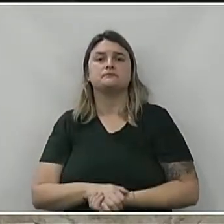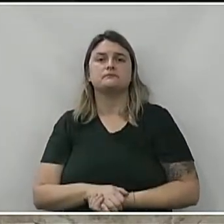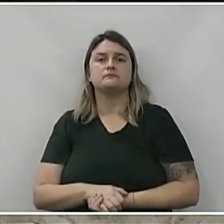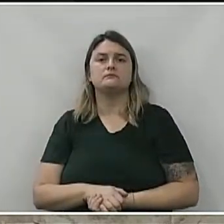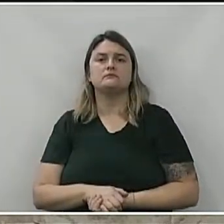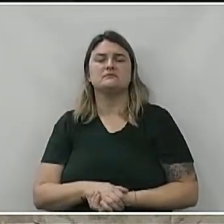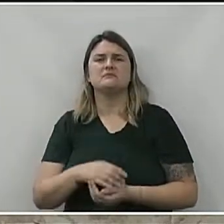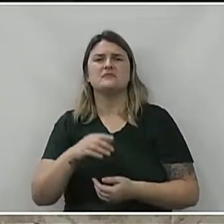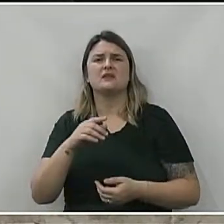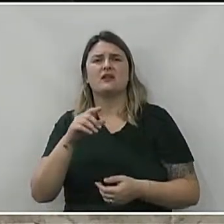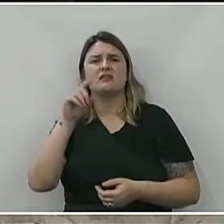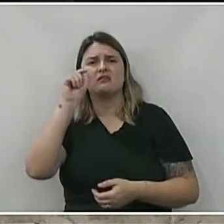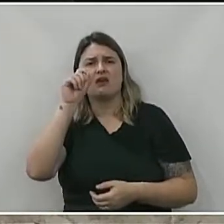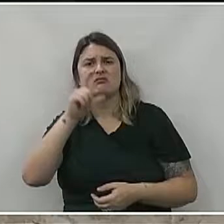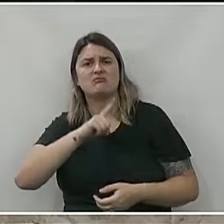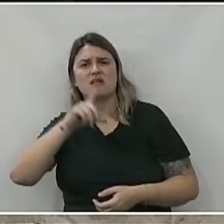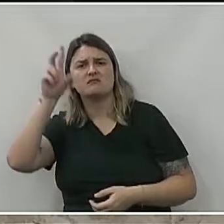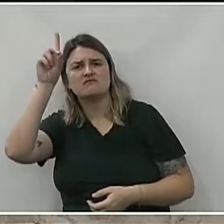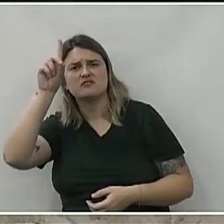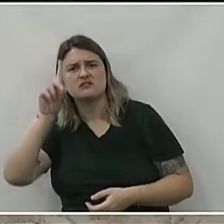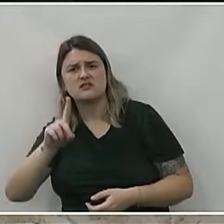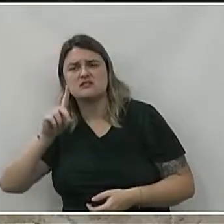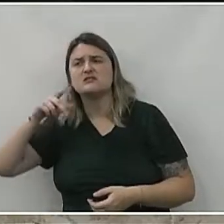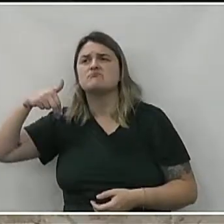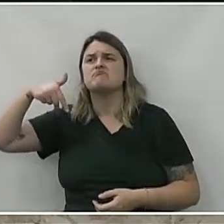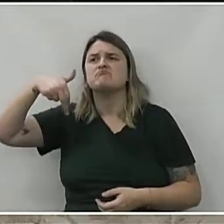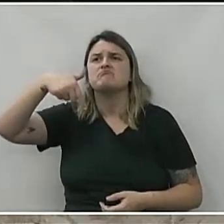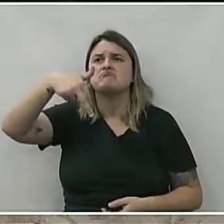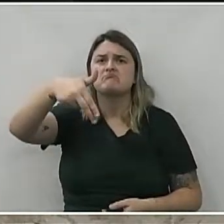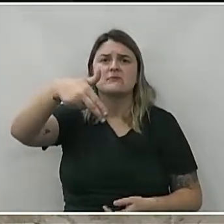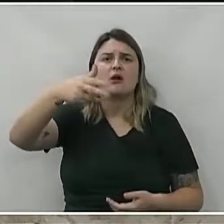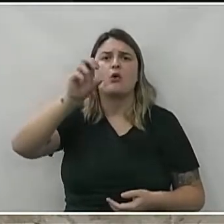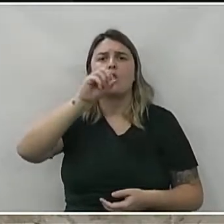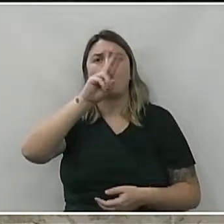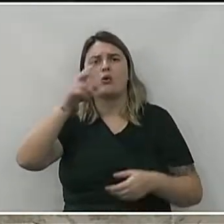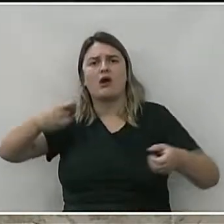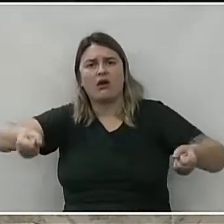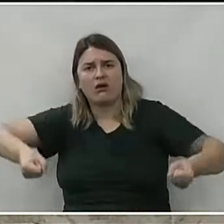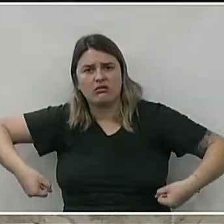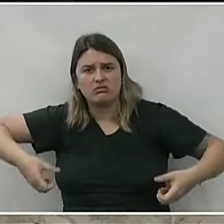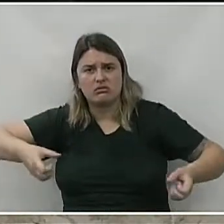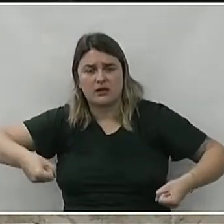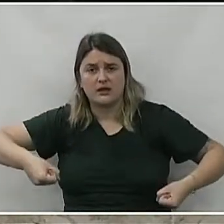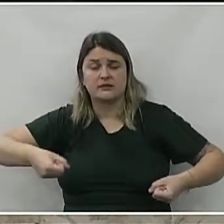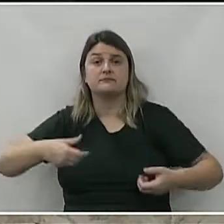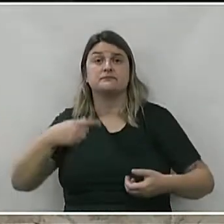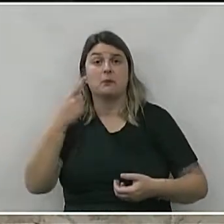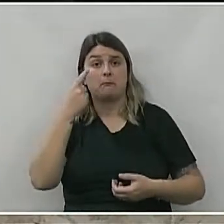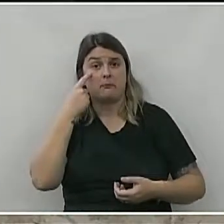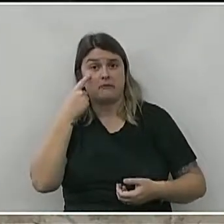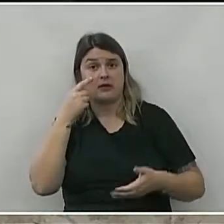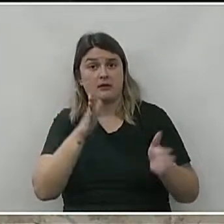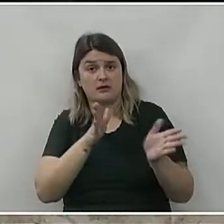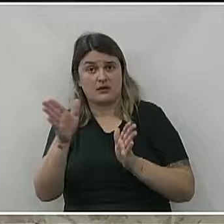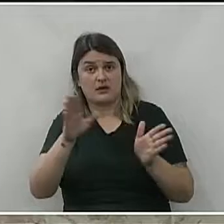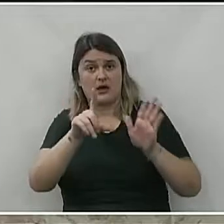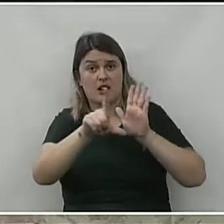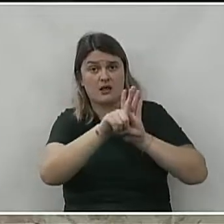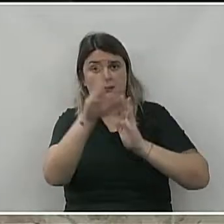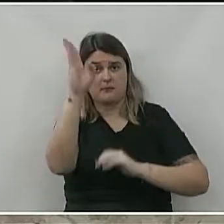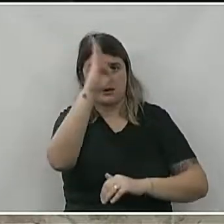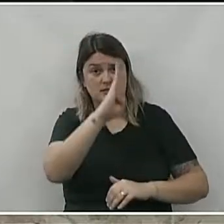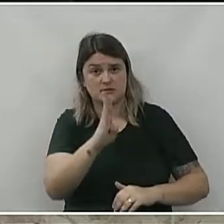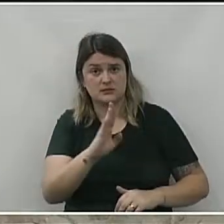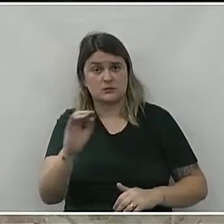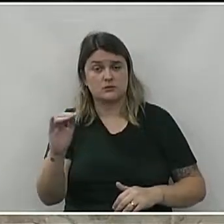qual limitam as pessoas com deficiência do seu direito de ir e vir. Com relação à acessibilidade, a LBI, que é a Lei